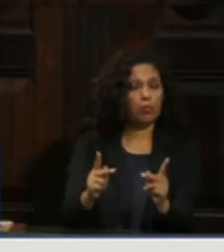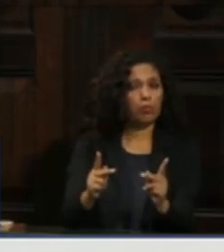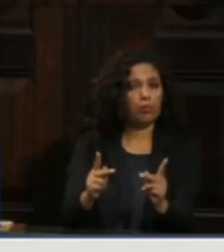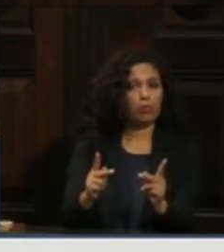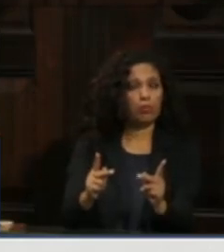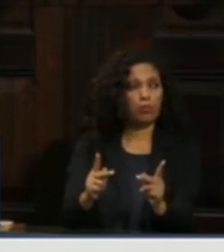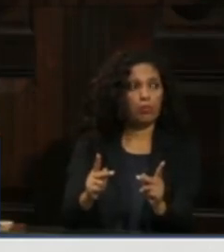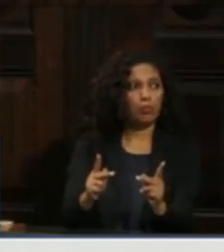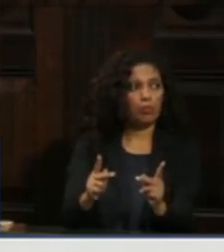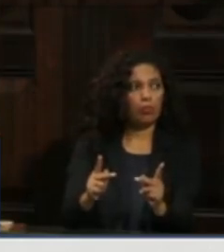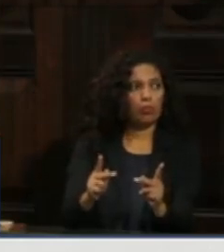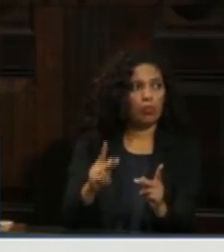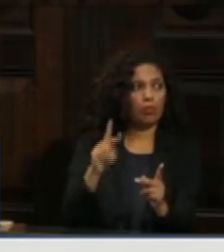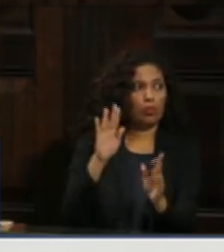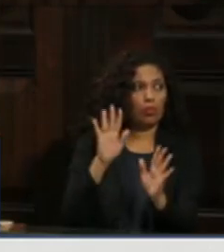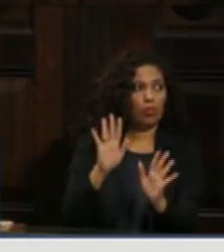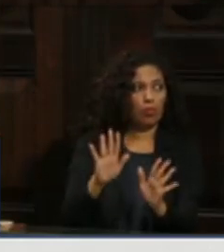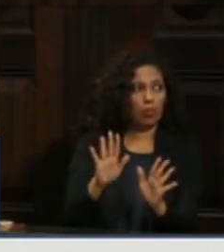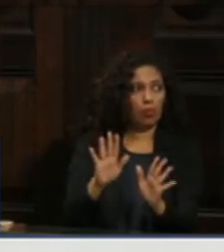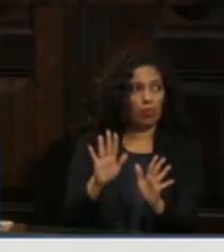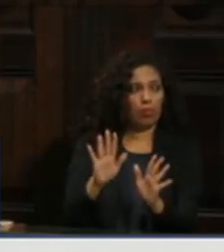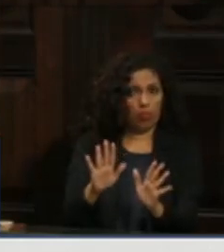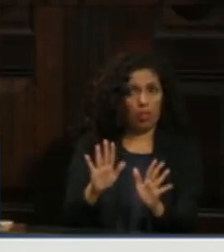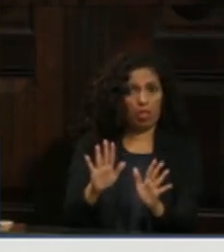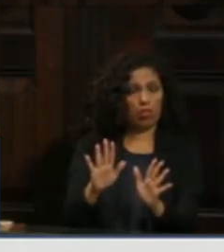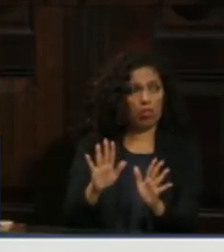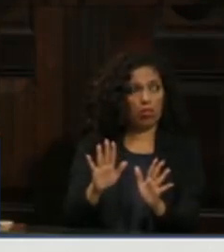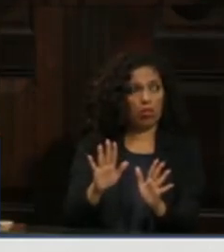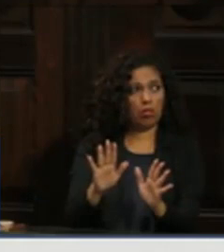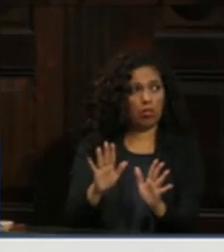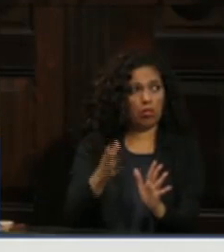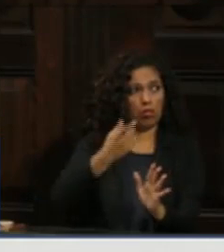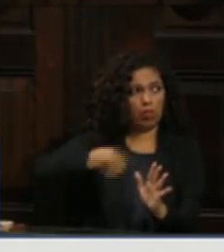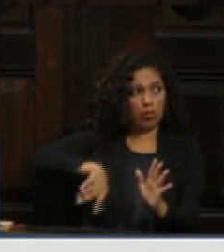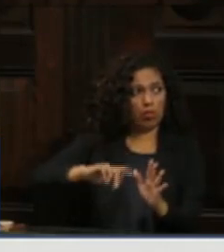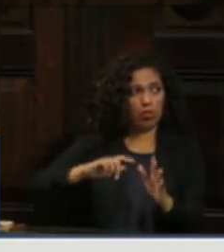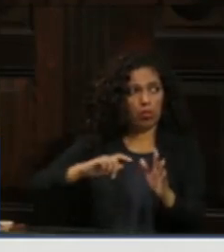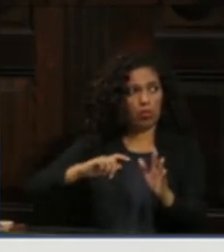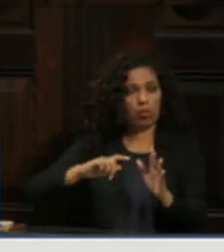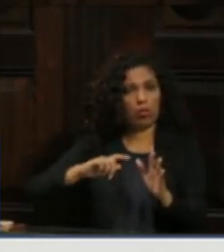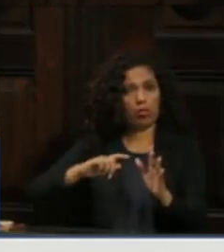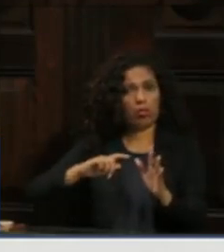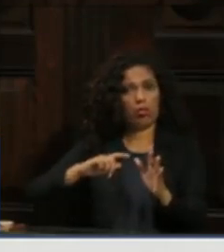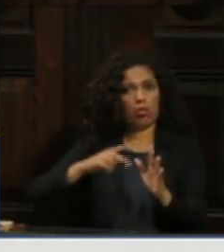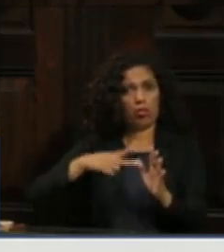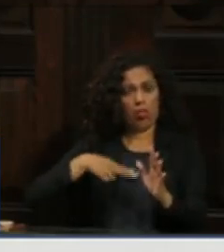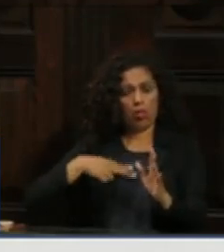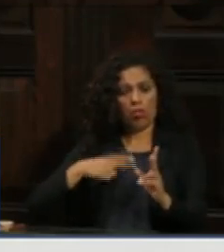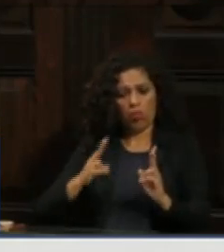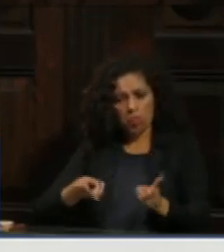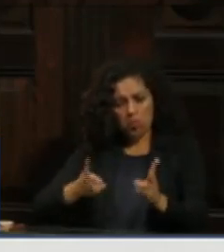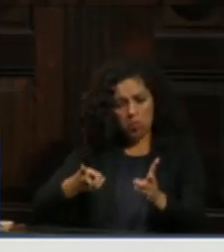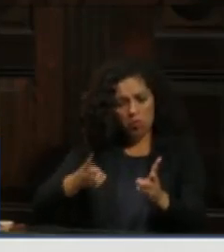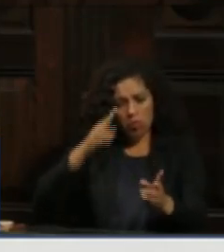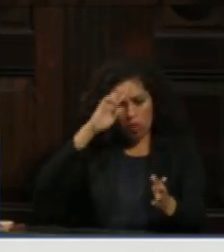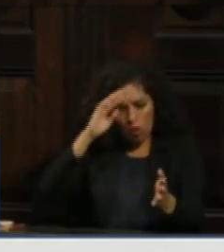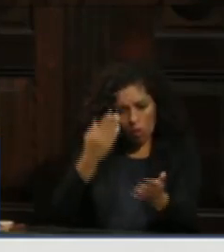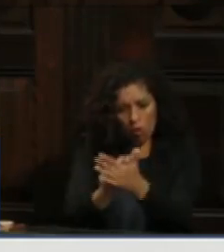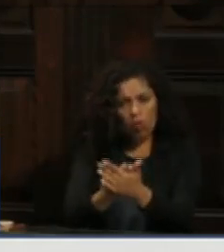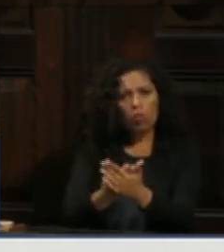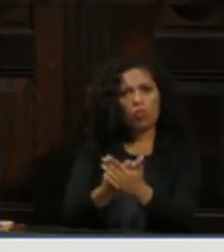ou seja, o pedido suspende o mandato e priva da liberdade, numa